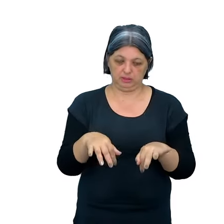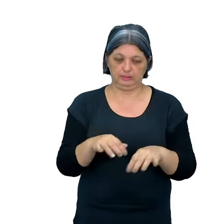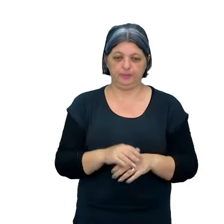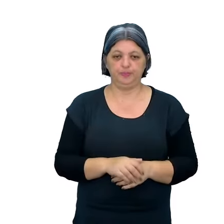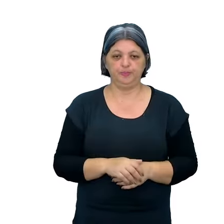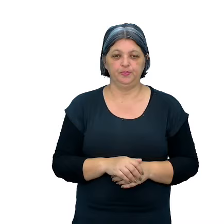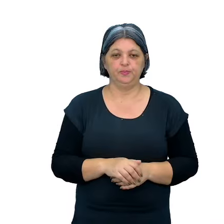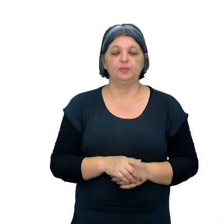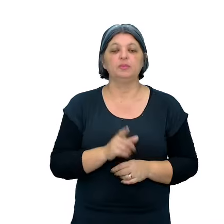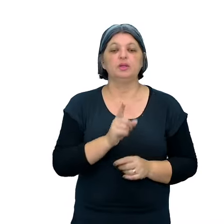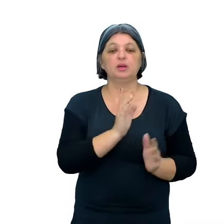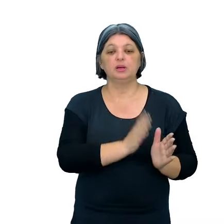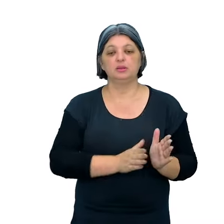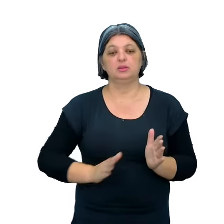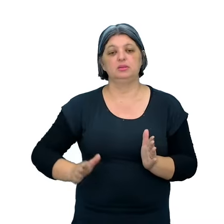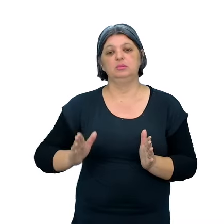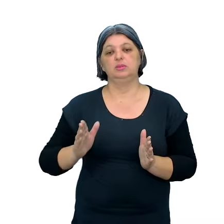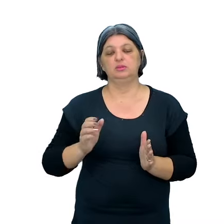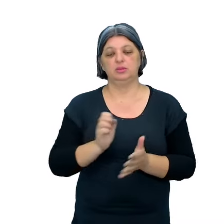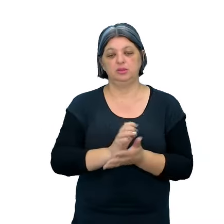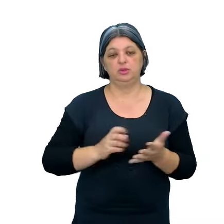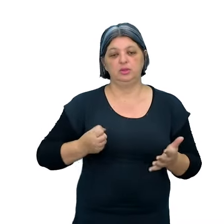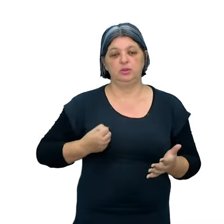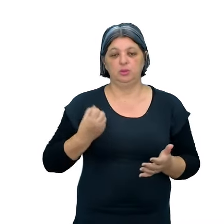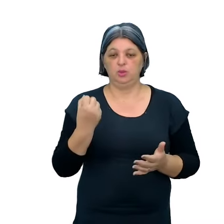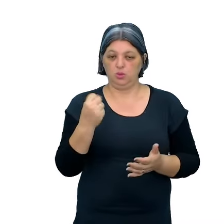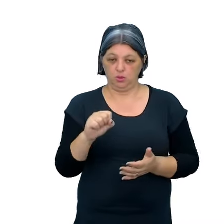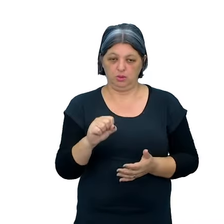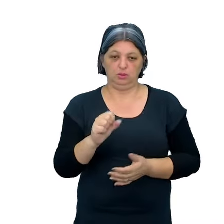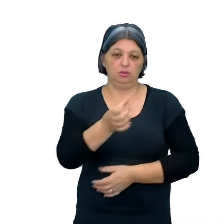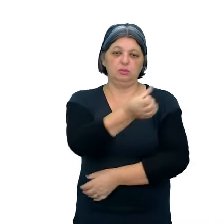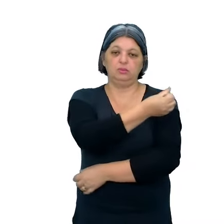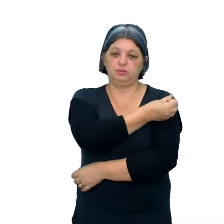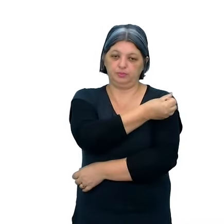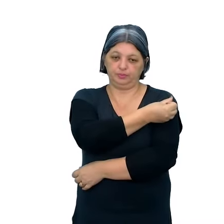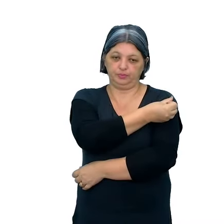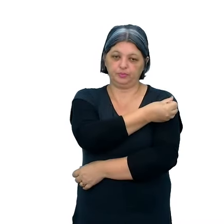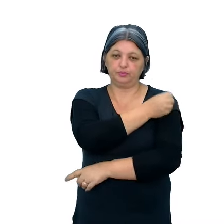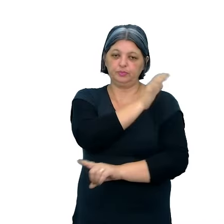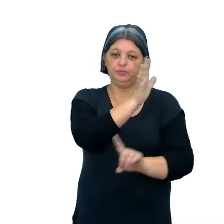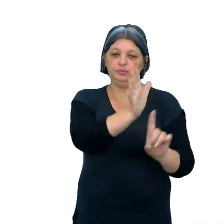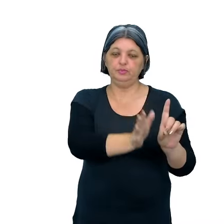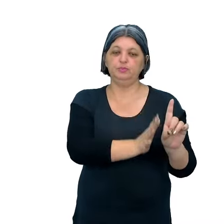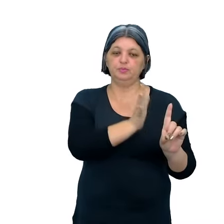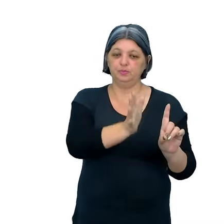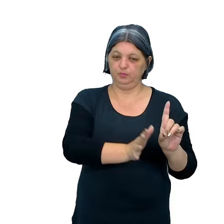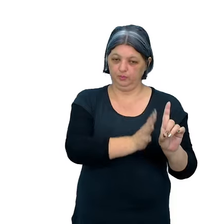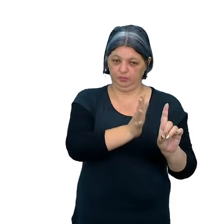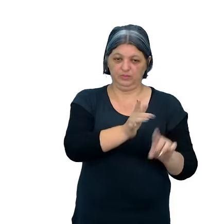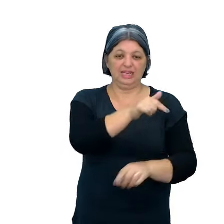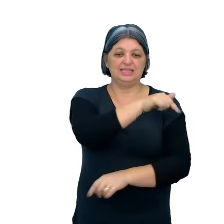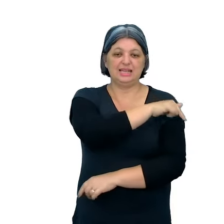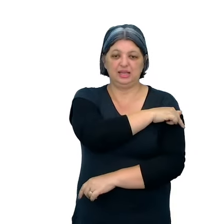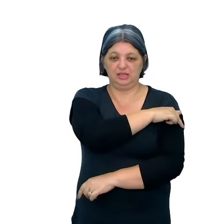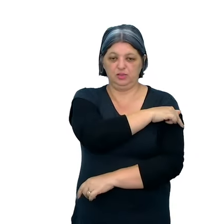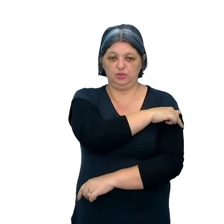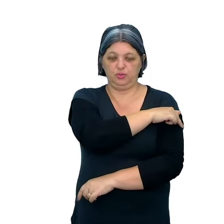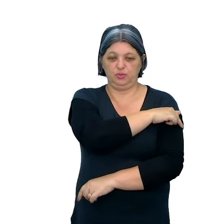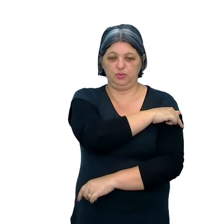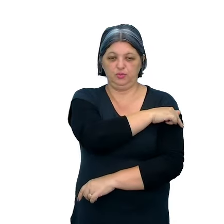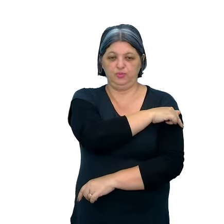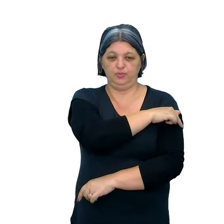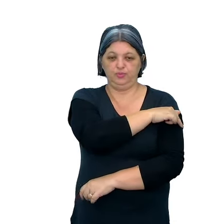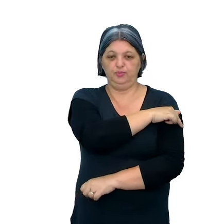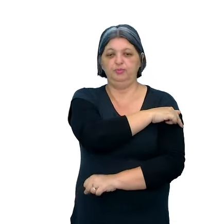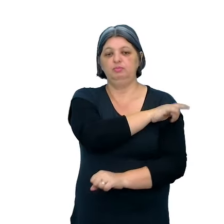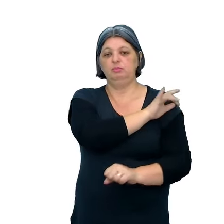teremos a sequência de atividades 8, no 6º ano, o gênero seminário, no 7º ano, a